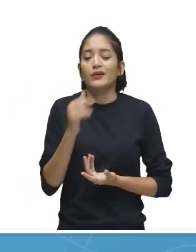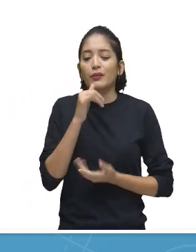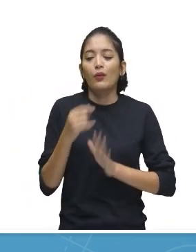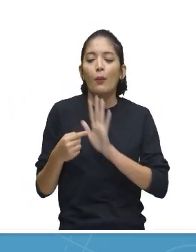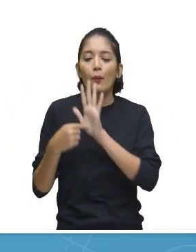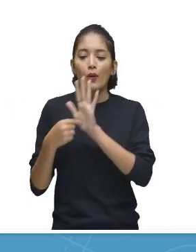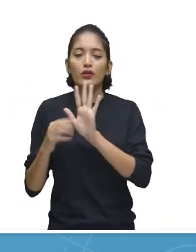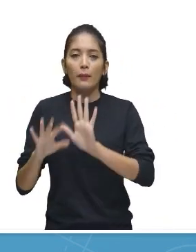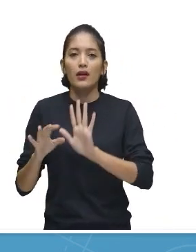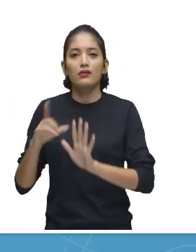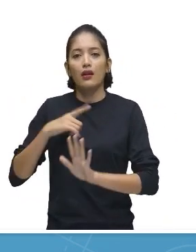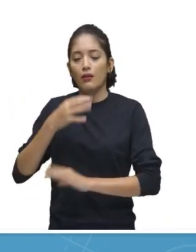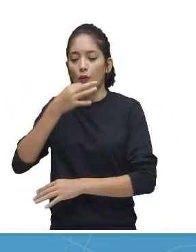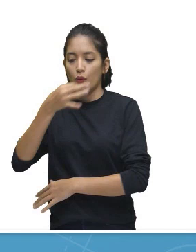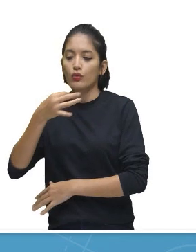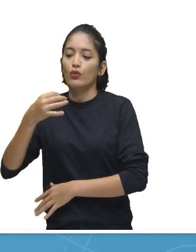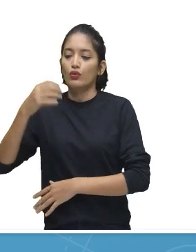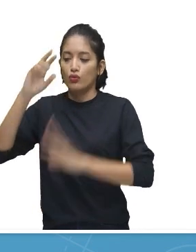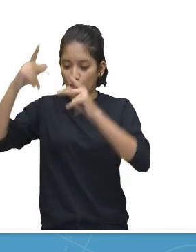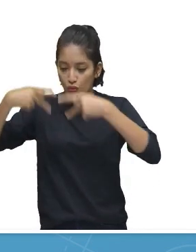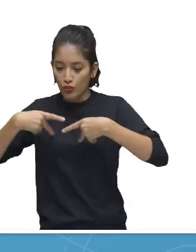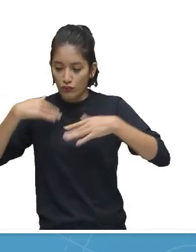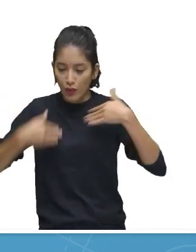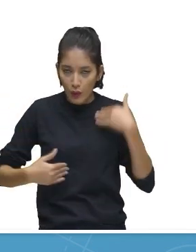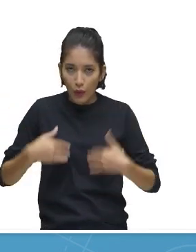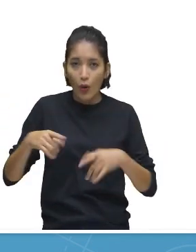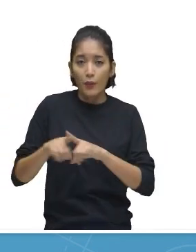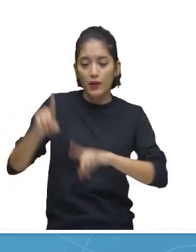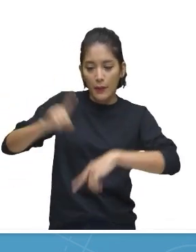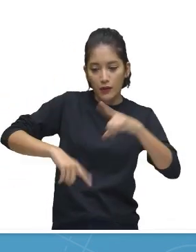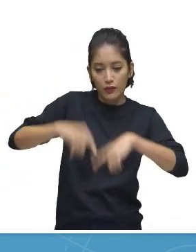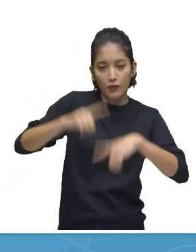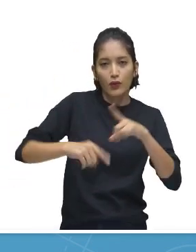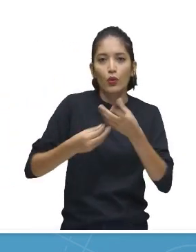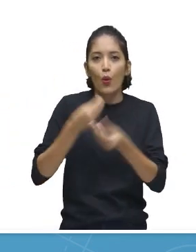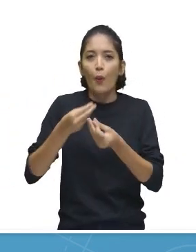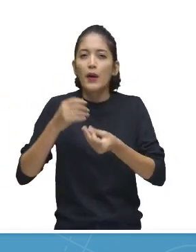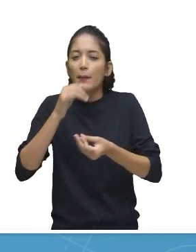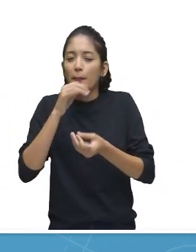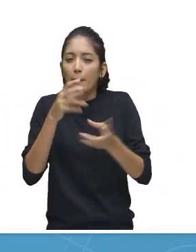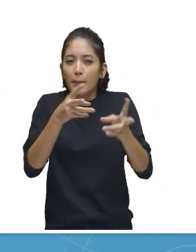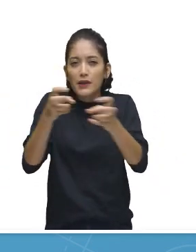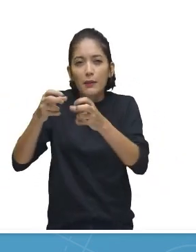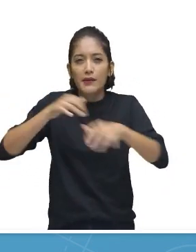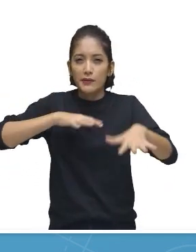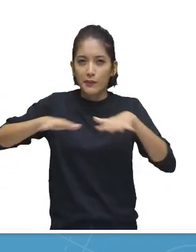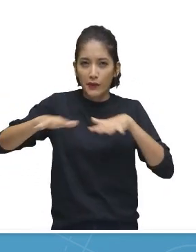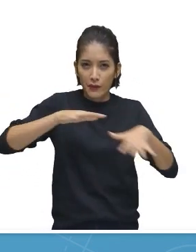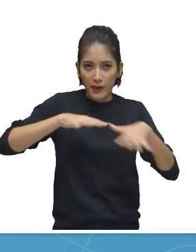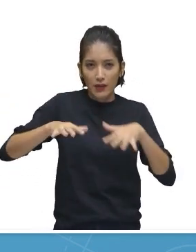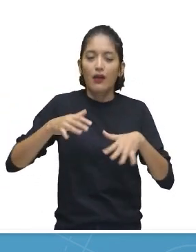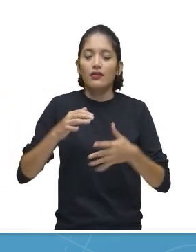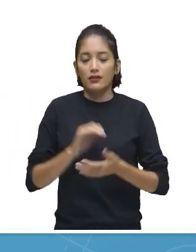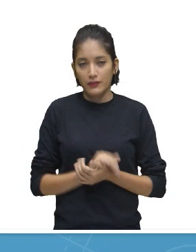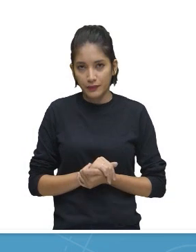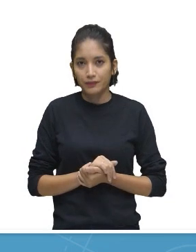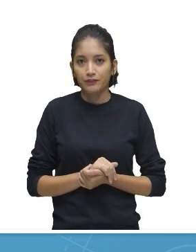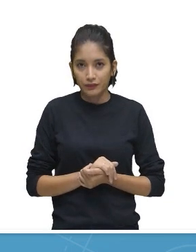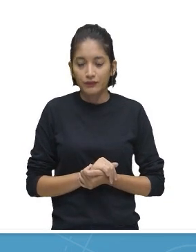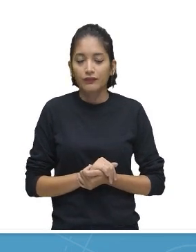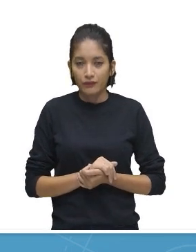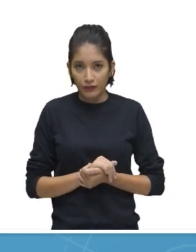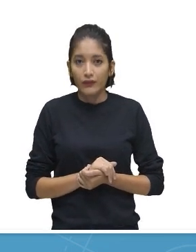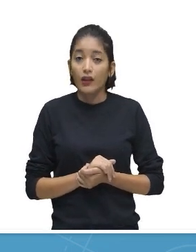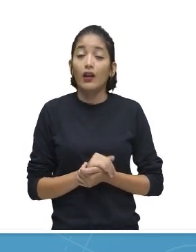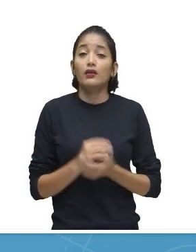estrutura dos corpos ou objetos. Representa-os como se movimentassem em torno deles, vendo-os sob todos os ângulos